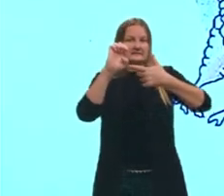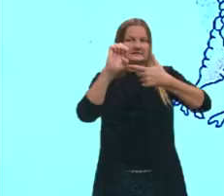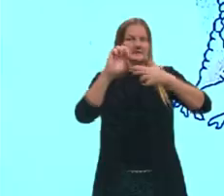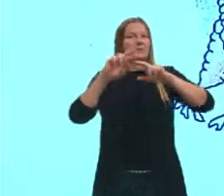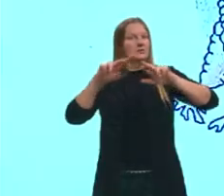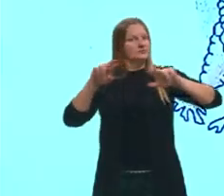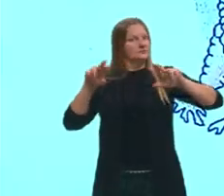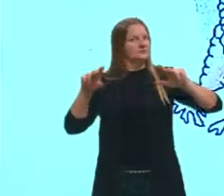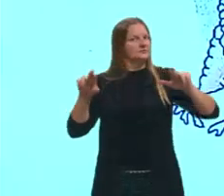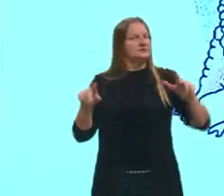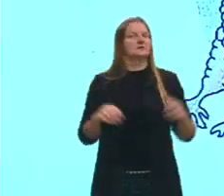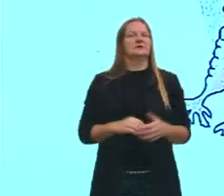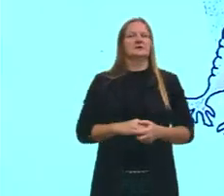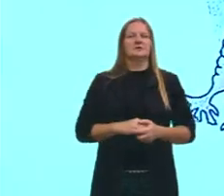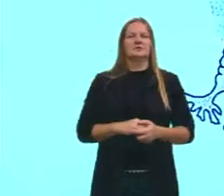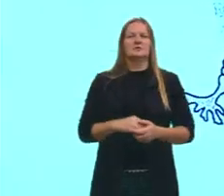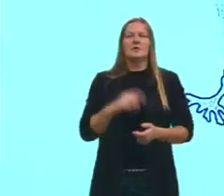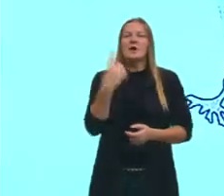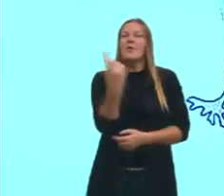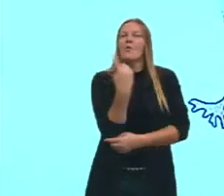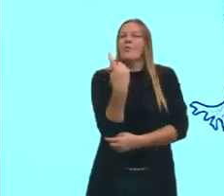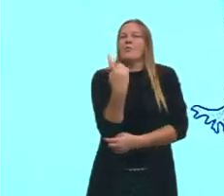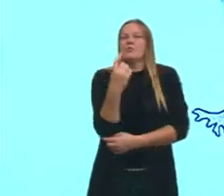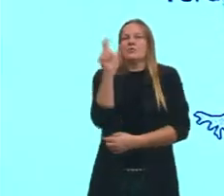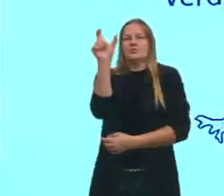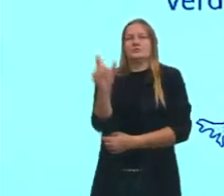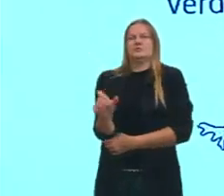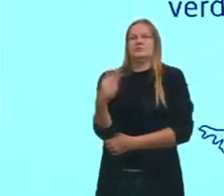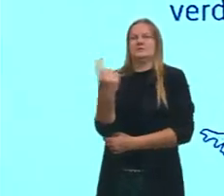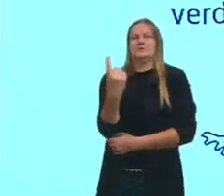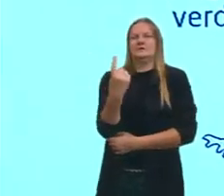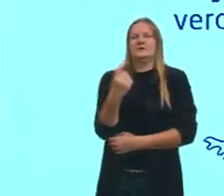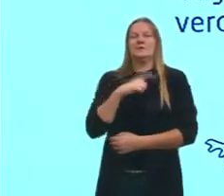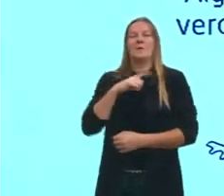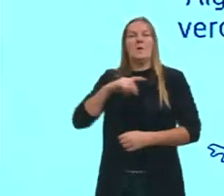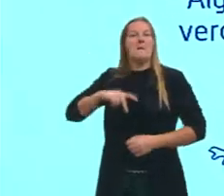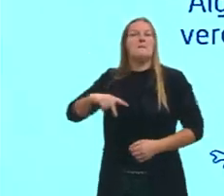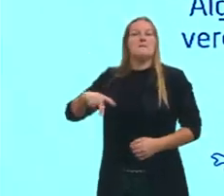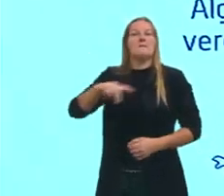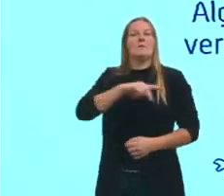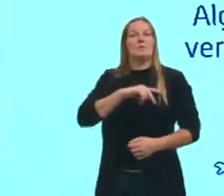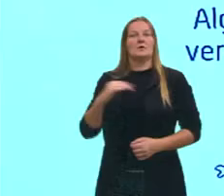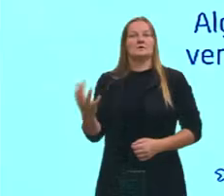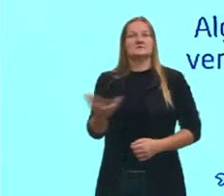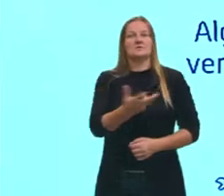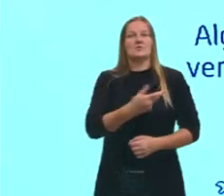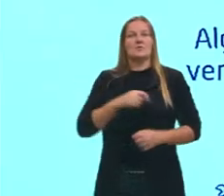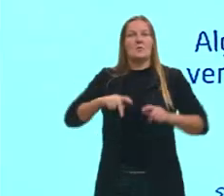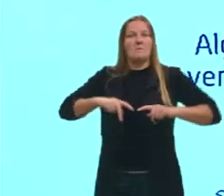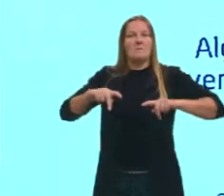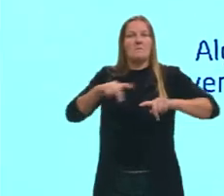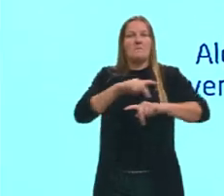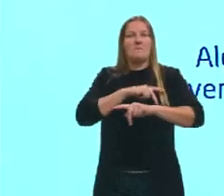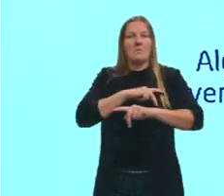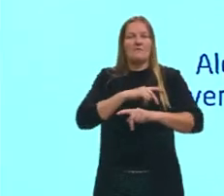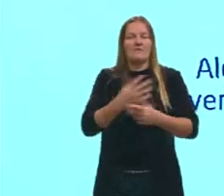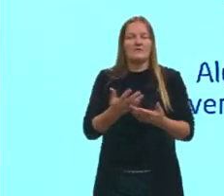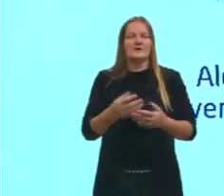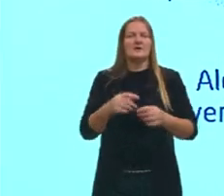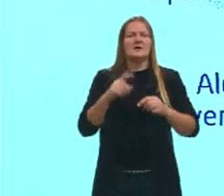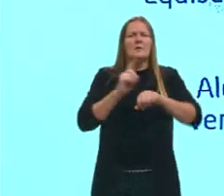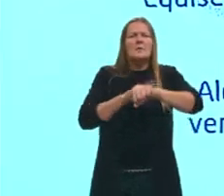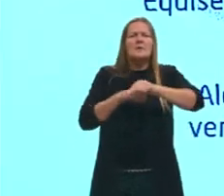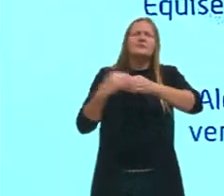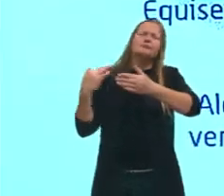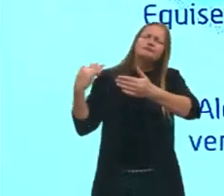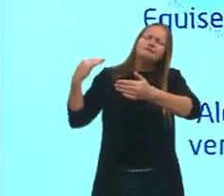e não é algo a nível de indivíduo surgimento de espécie é a nível de populações isso não é de uma hora para outra isso